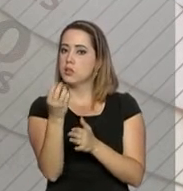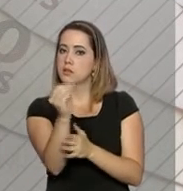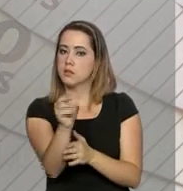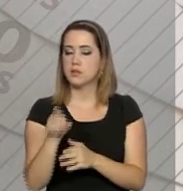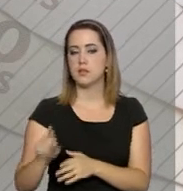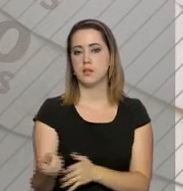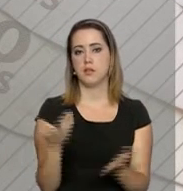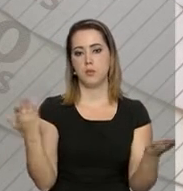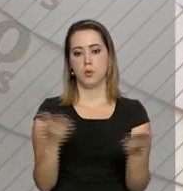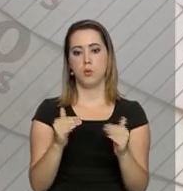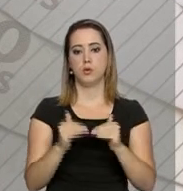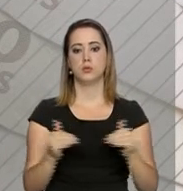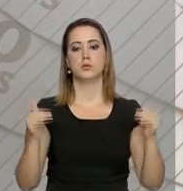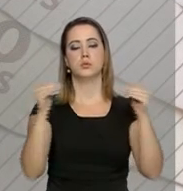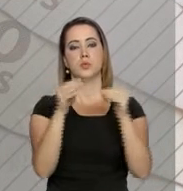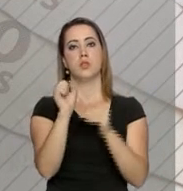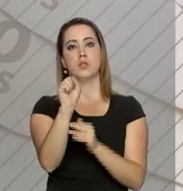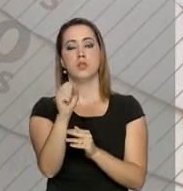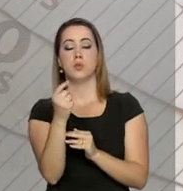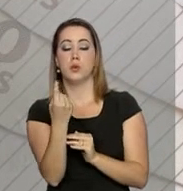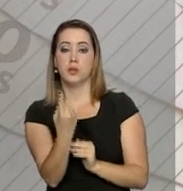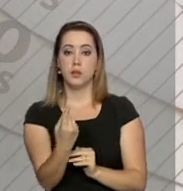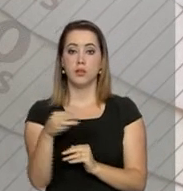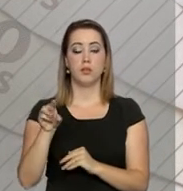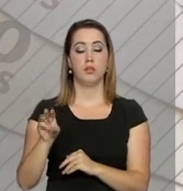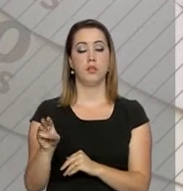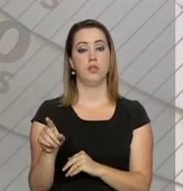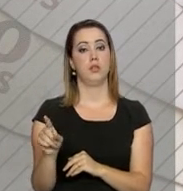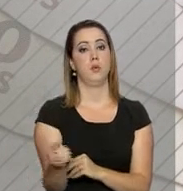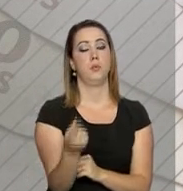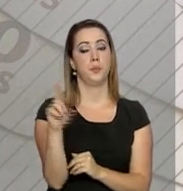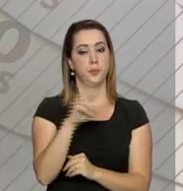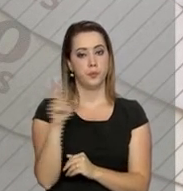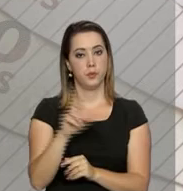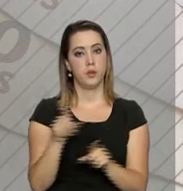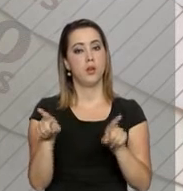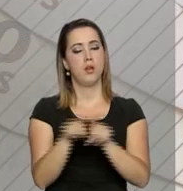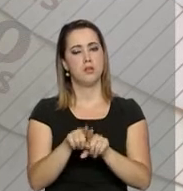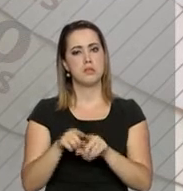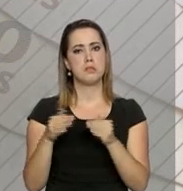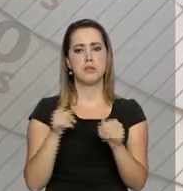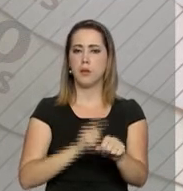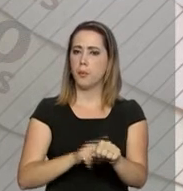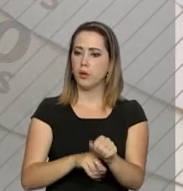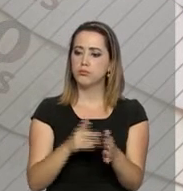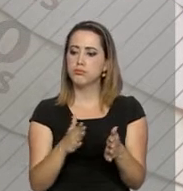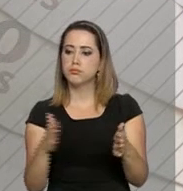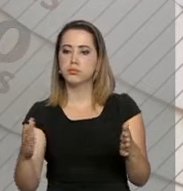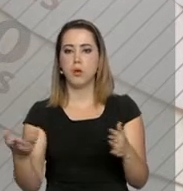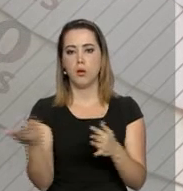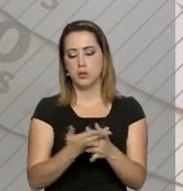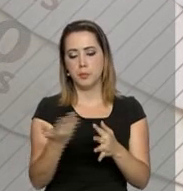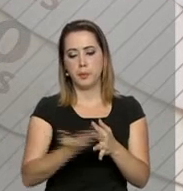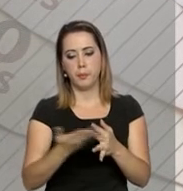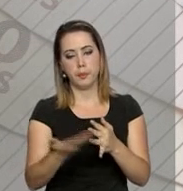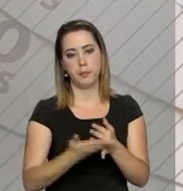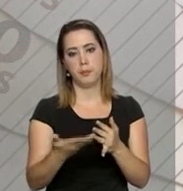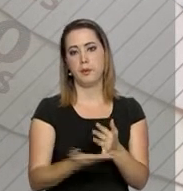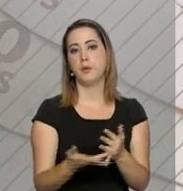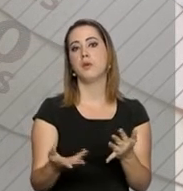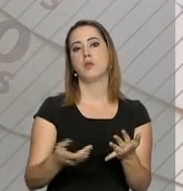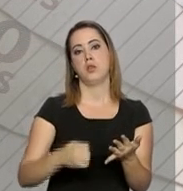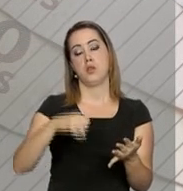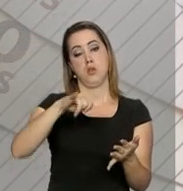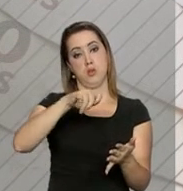reais além disso pequenos empreendedores também ganharam mais prazo para parcelar as dívidas tributárias que